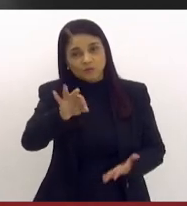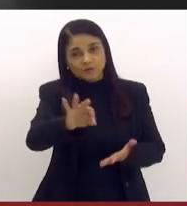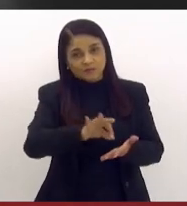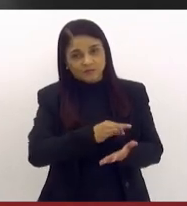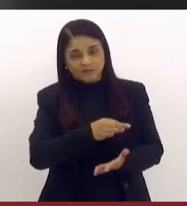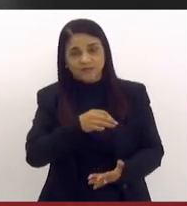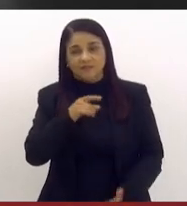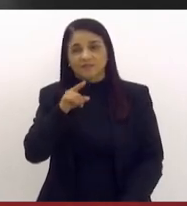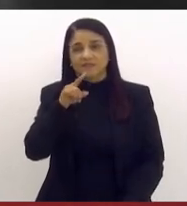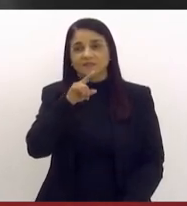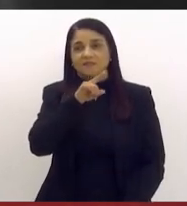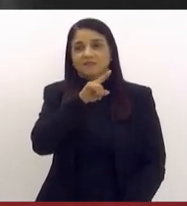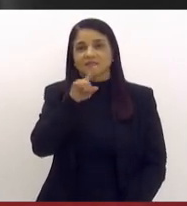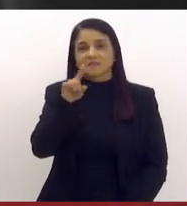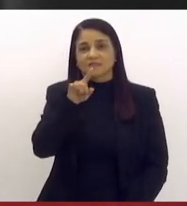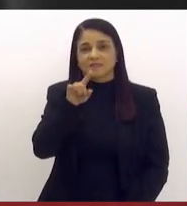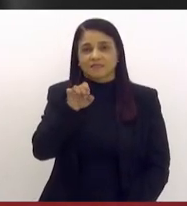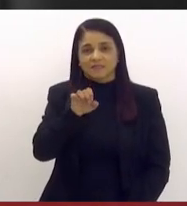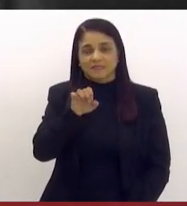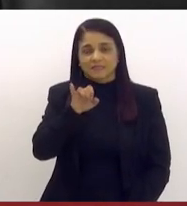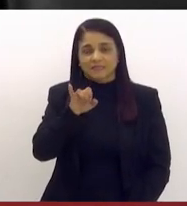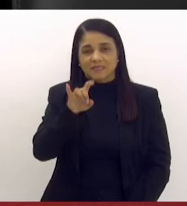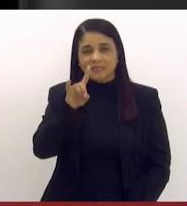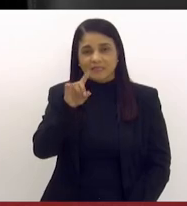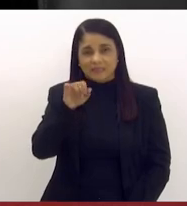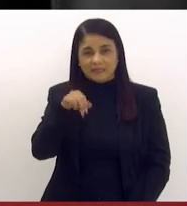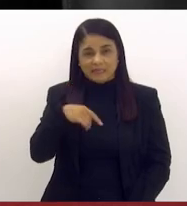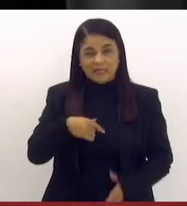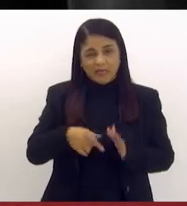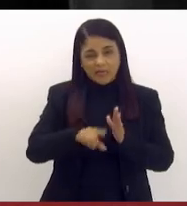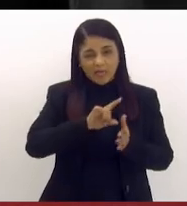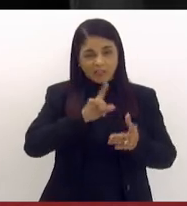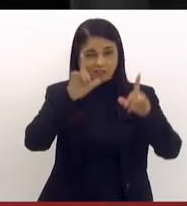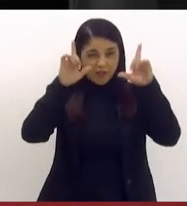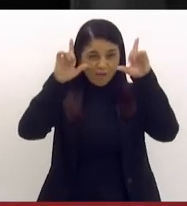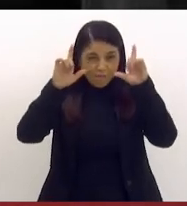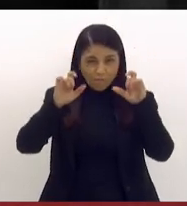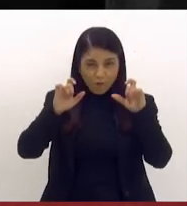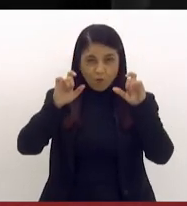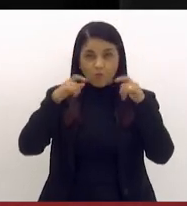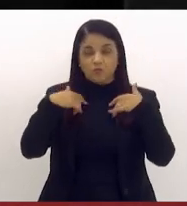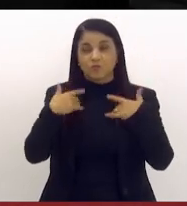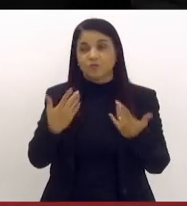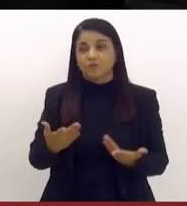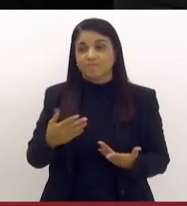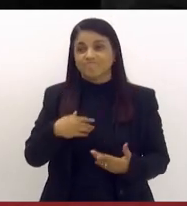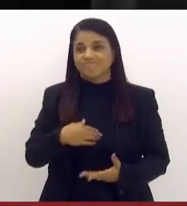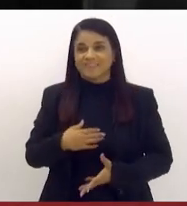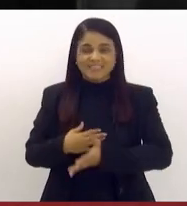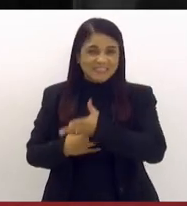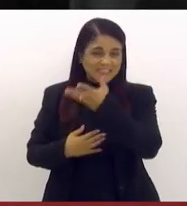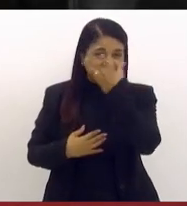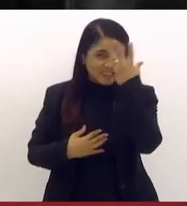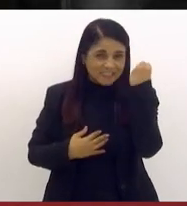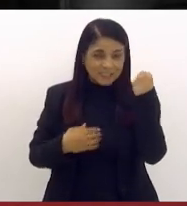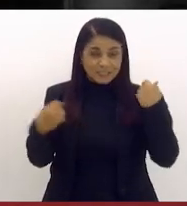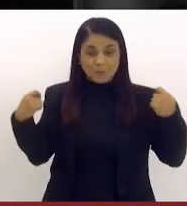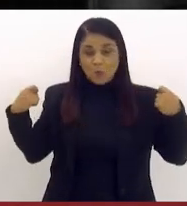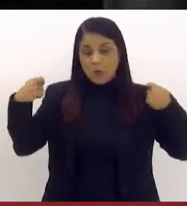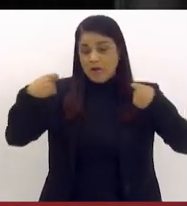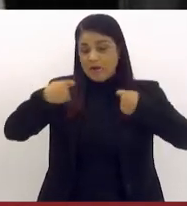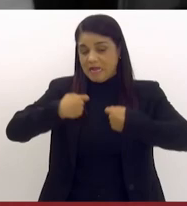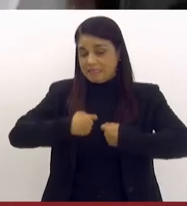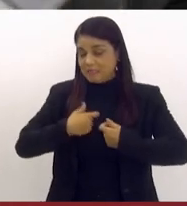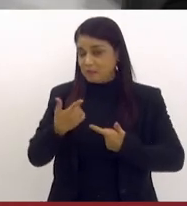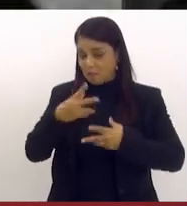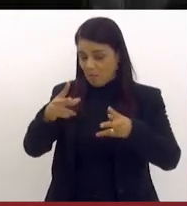última oradora da noite antes da gente tirar aquele fotão bonito esqueci meu meu casaco que eu ganhei